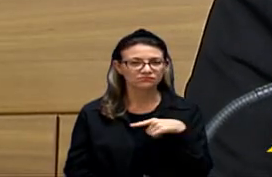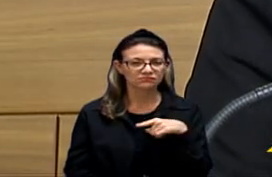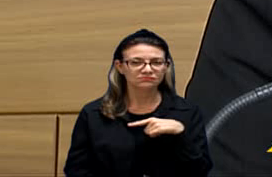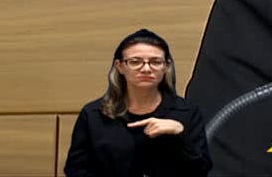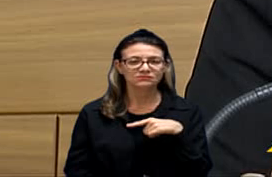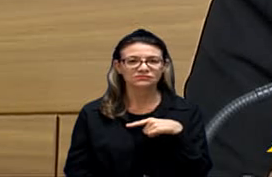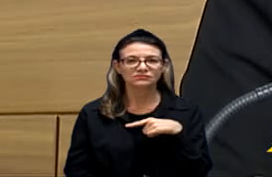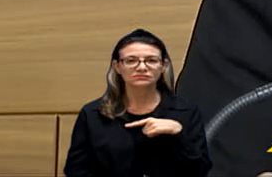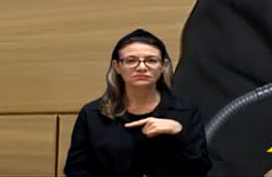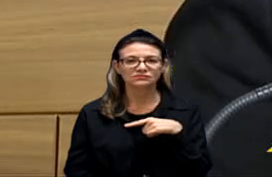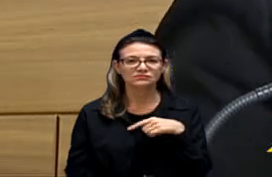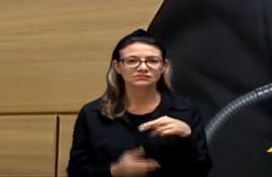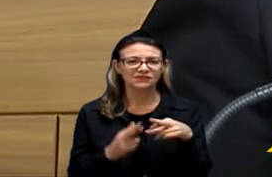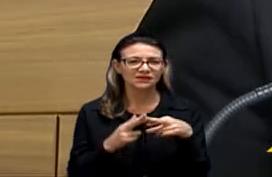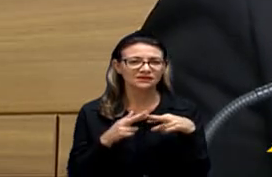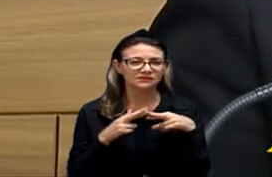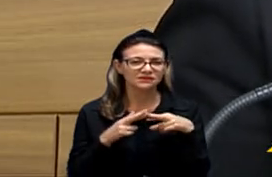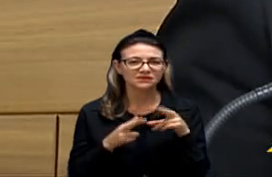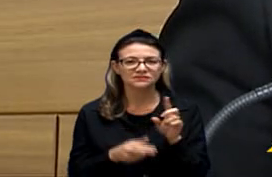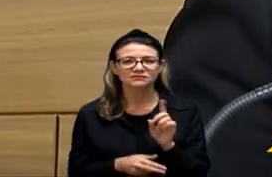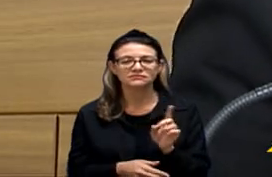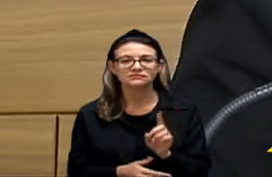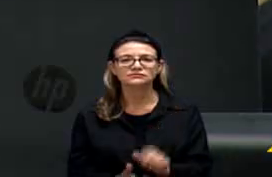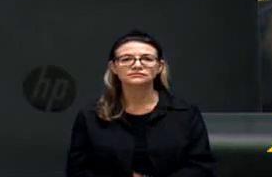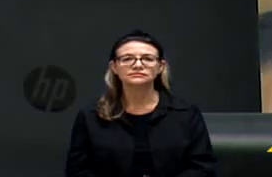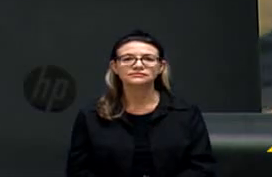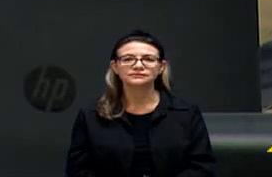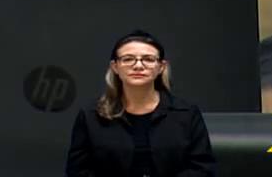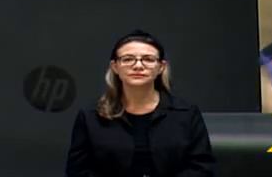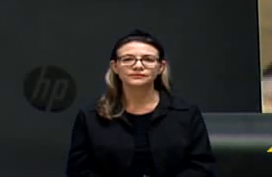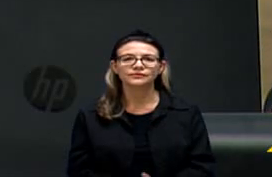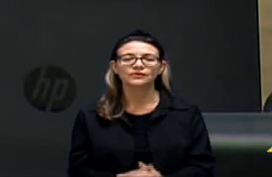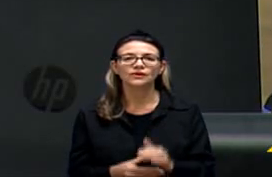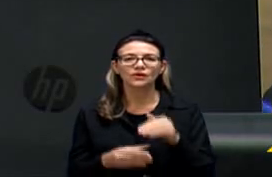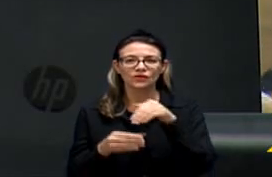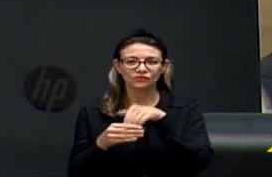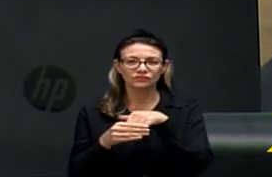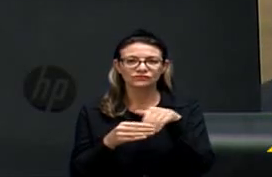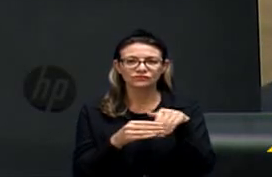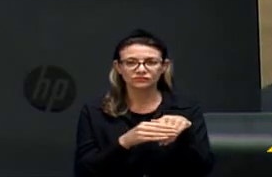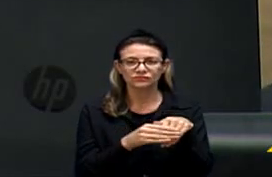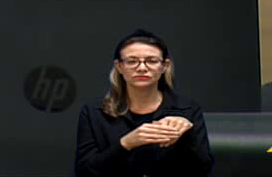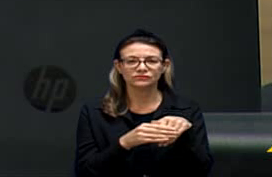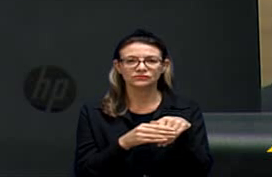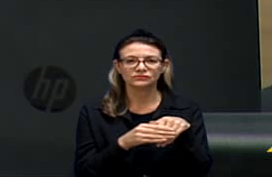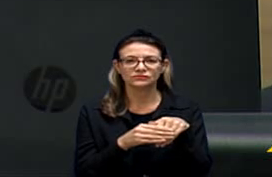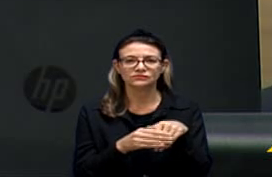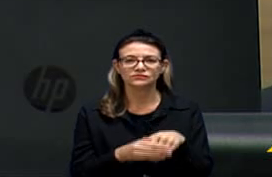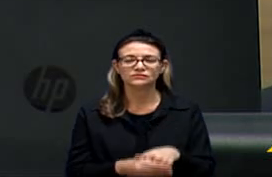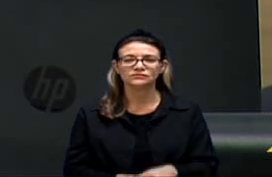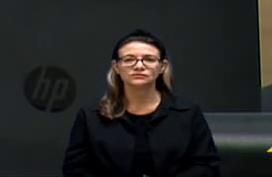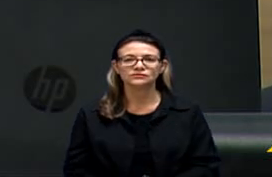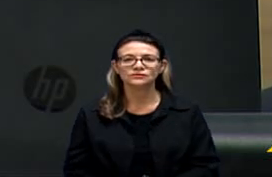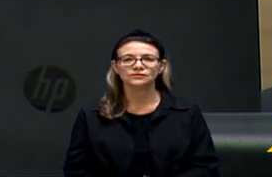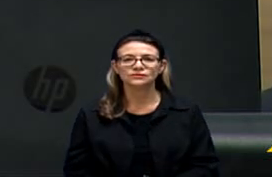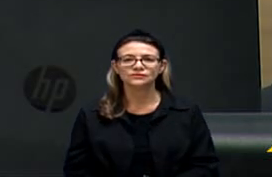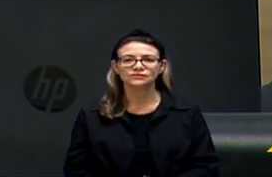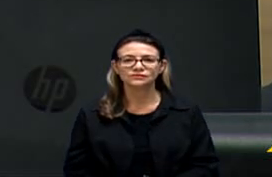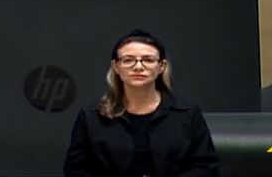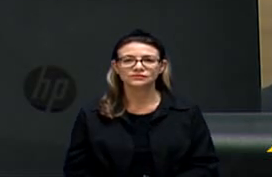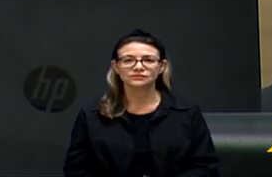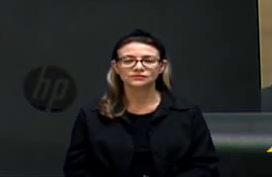está sem requerimentos verbais eu coloco em votação o requerimento al pelo nosso secretário